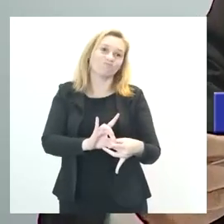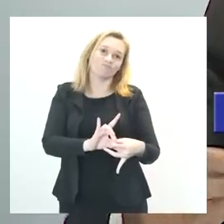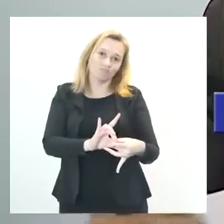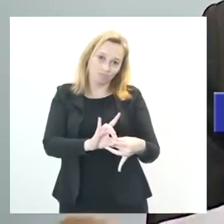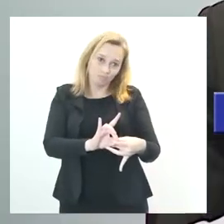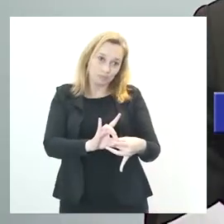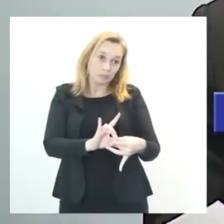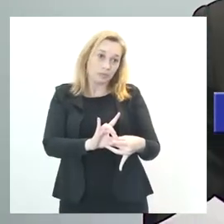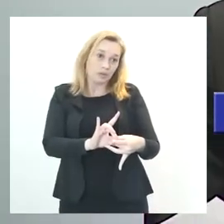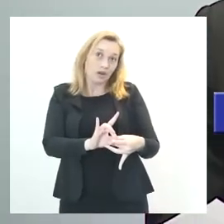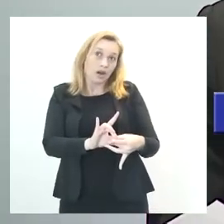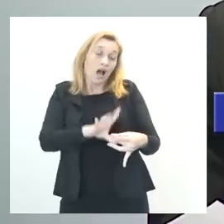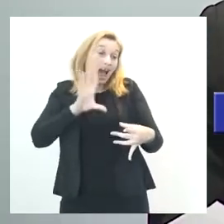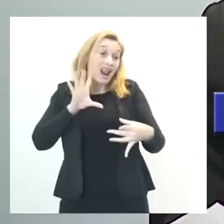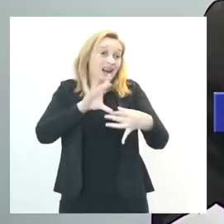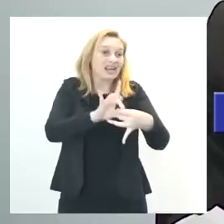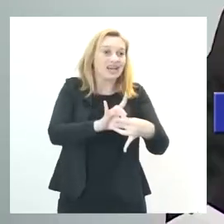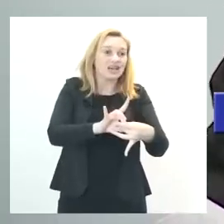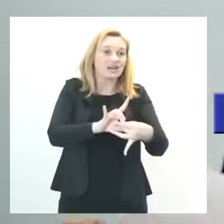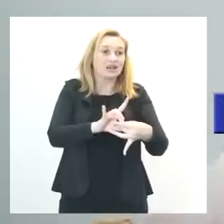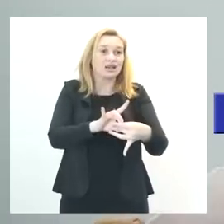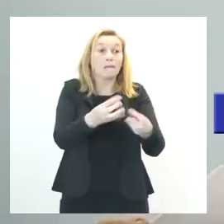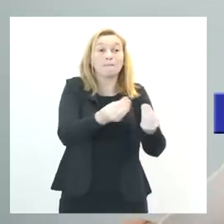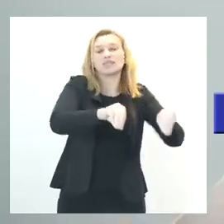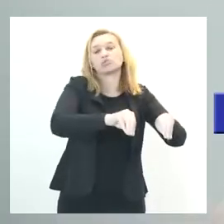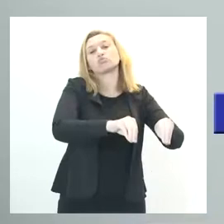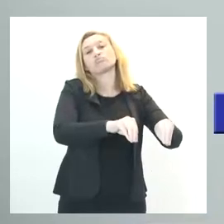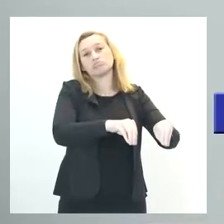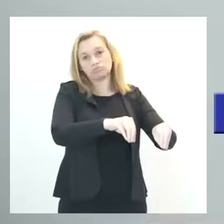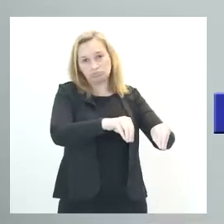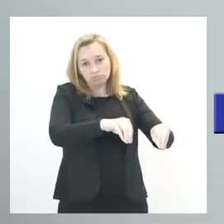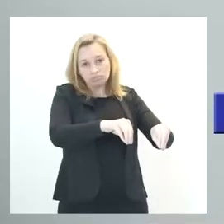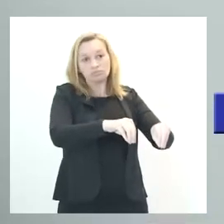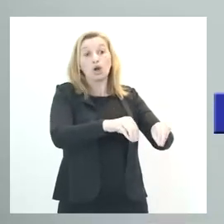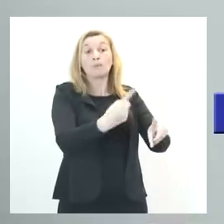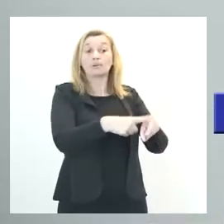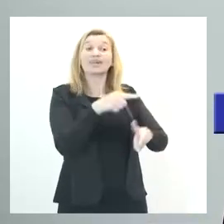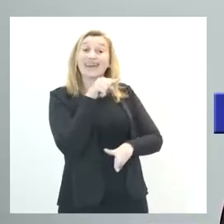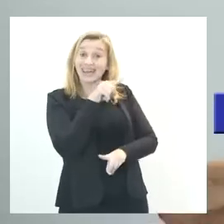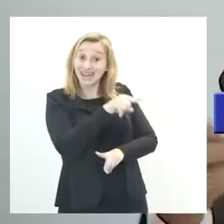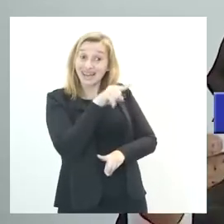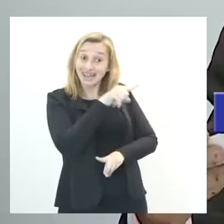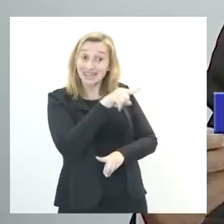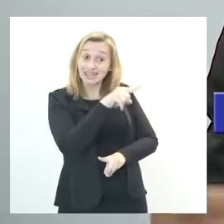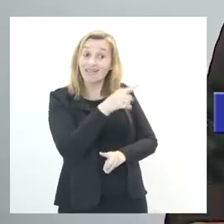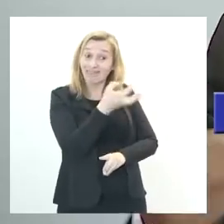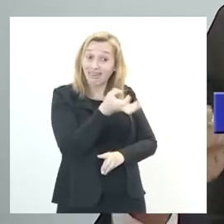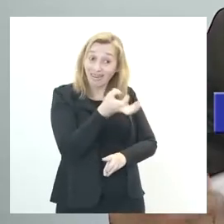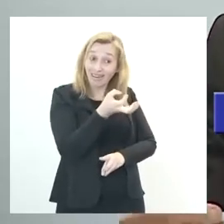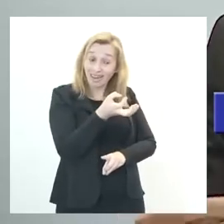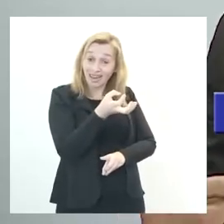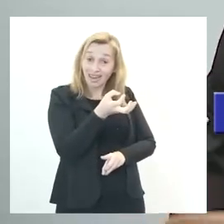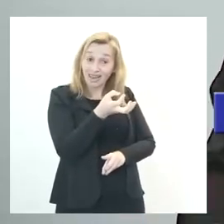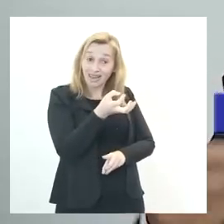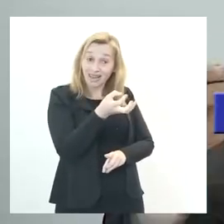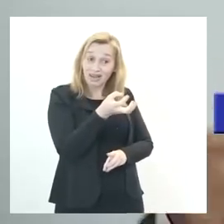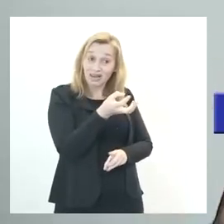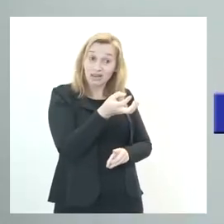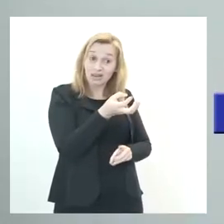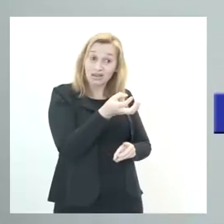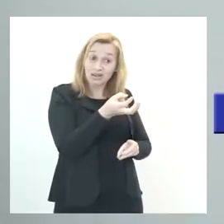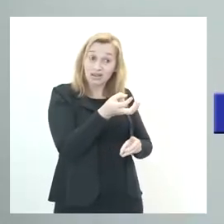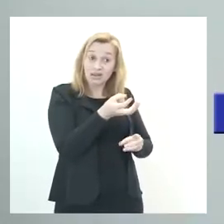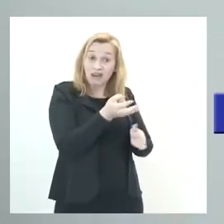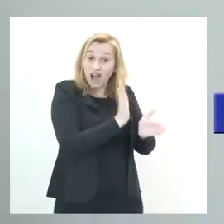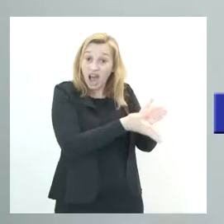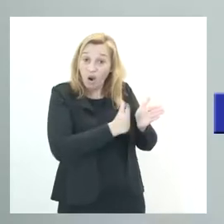e não agrega valor agrega prejuízo porque ele está tentando subverter a ordem